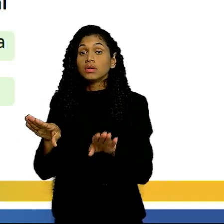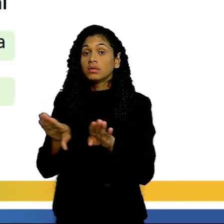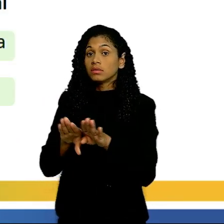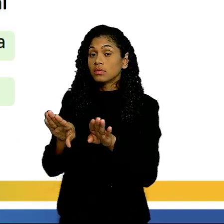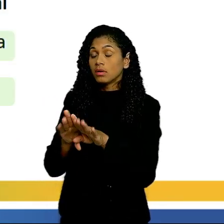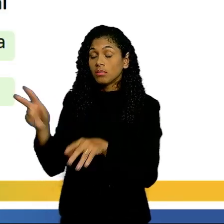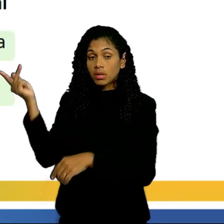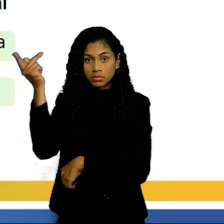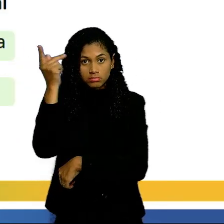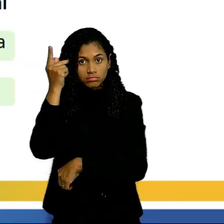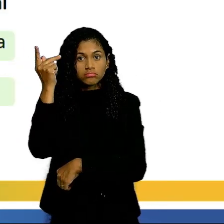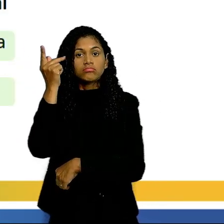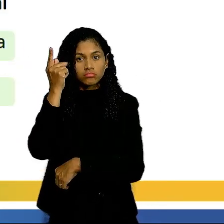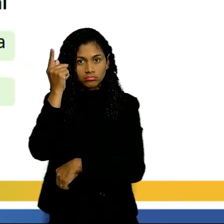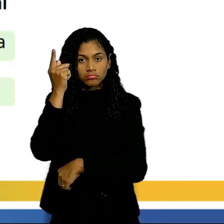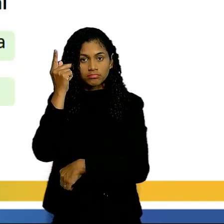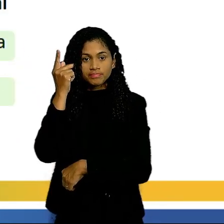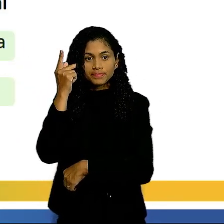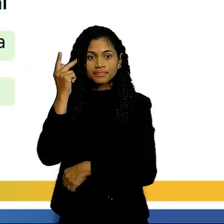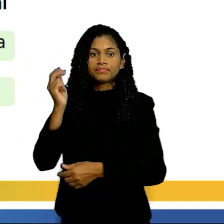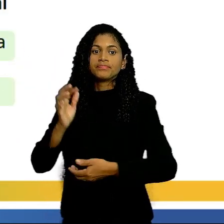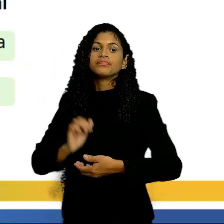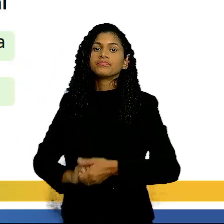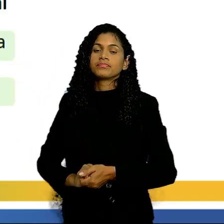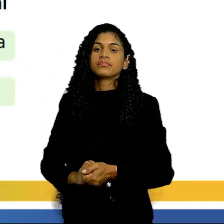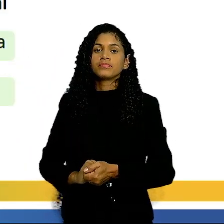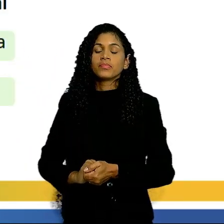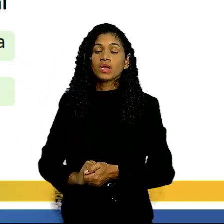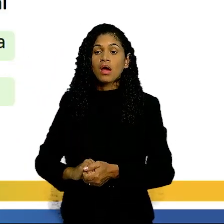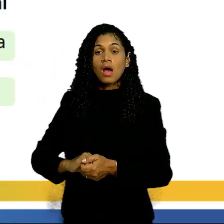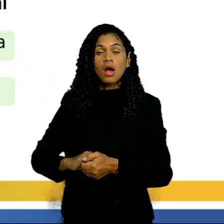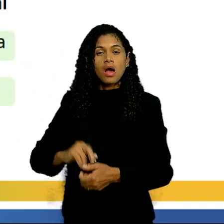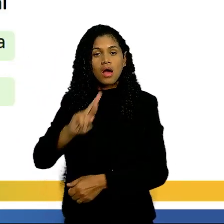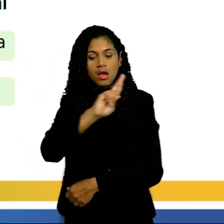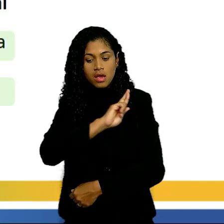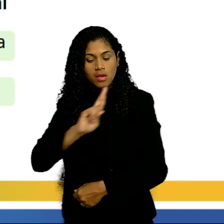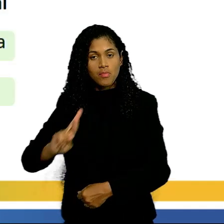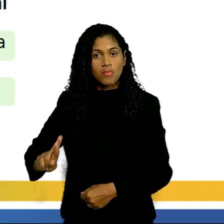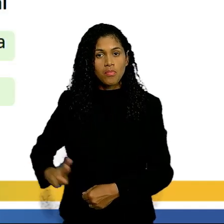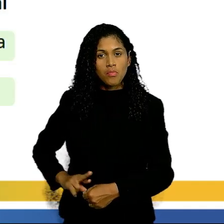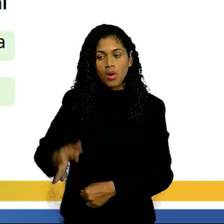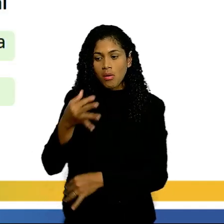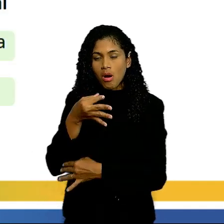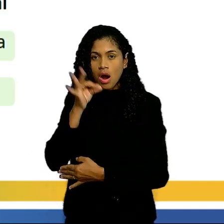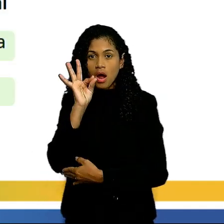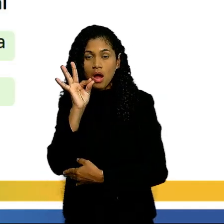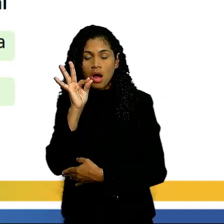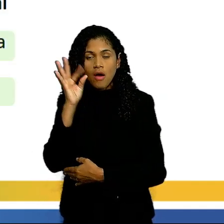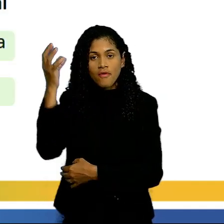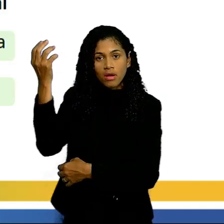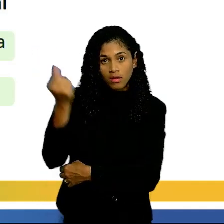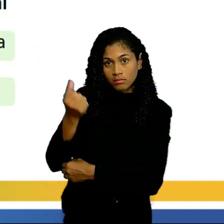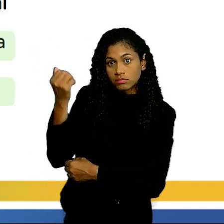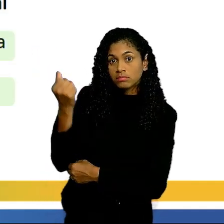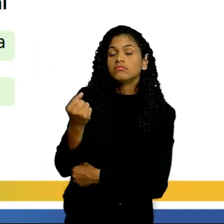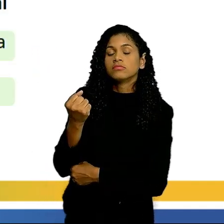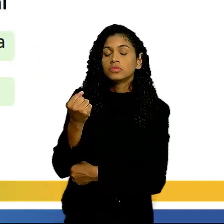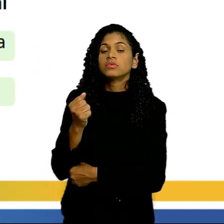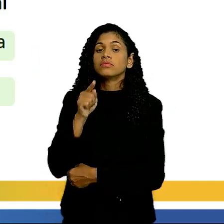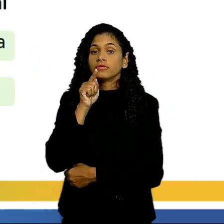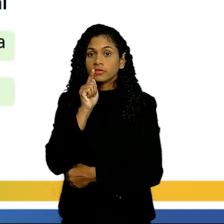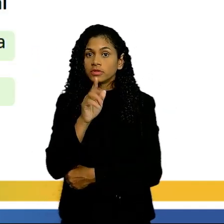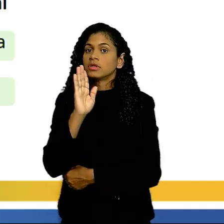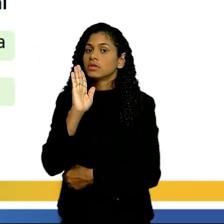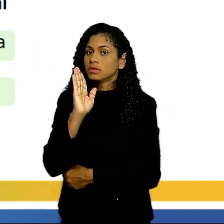São Paulo, ou seja, a República do Café com Leite, que nós já estudamos numa aula anterior, aí você pode estar entrando nos portais,